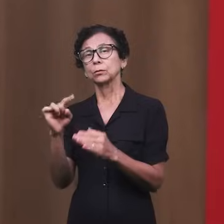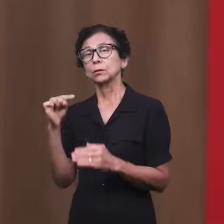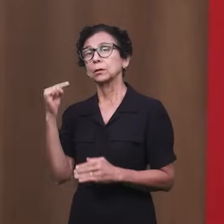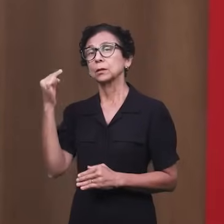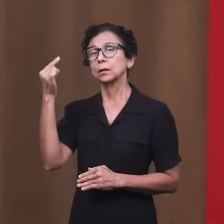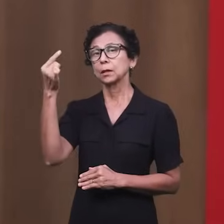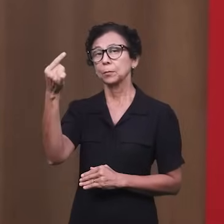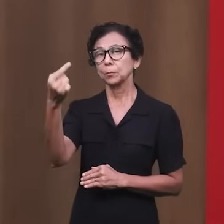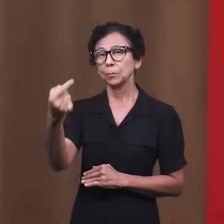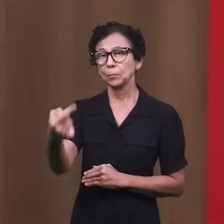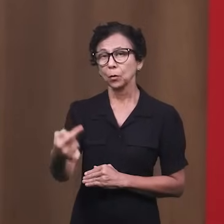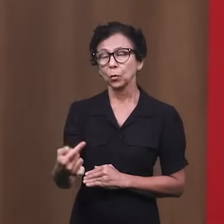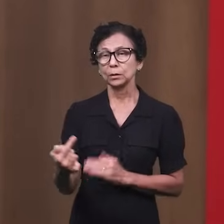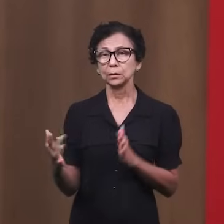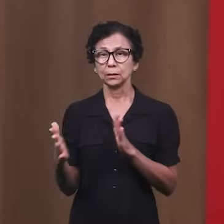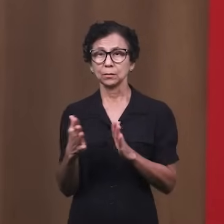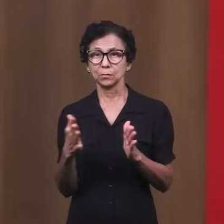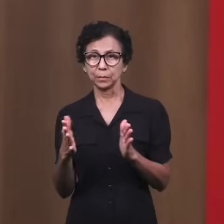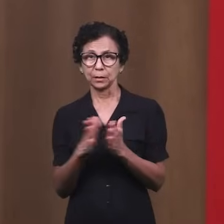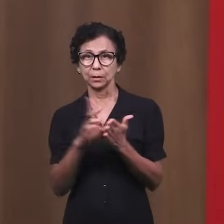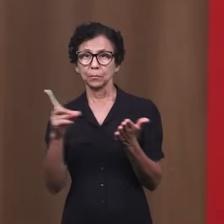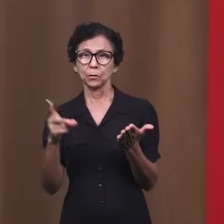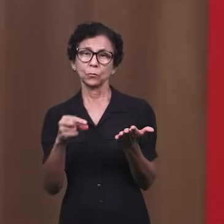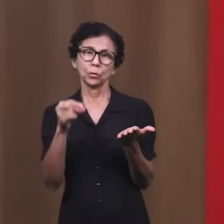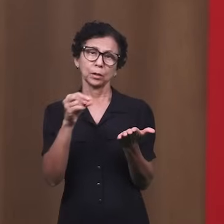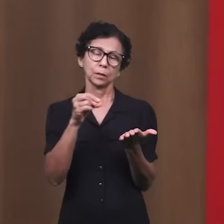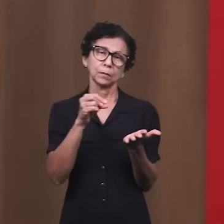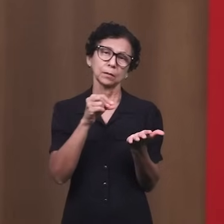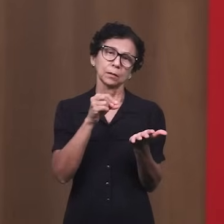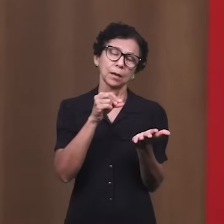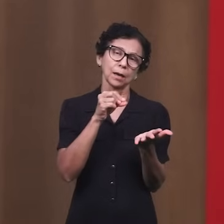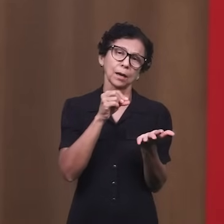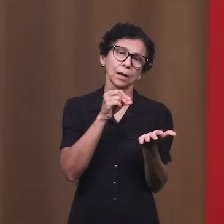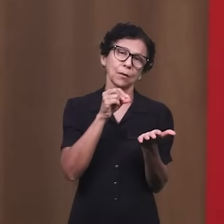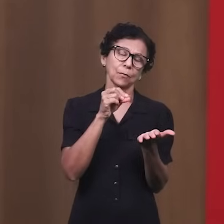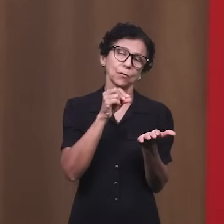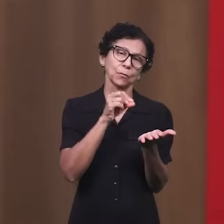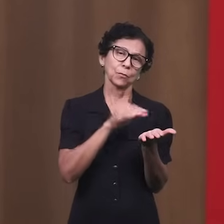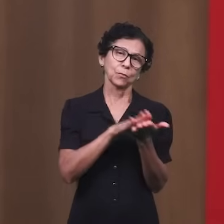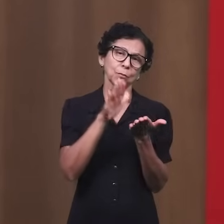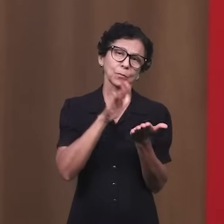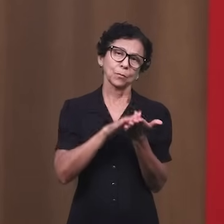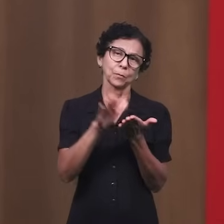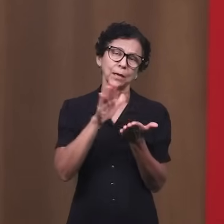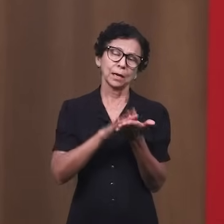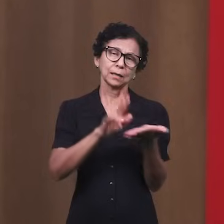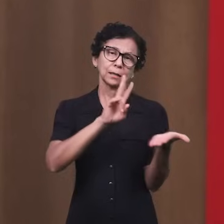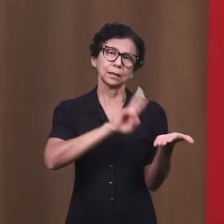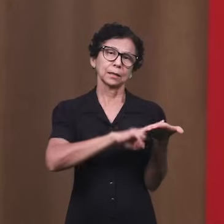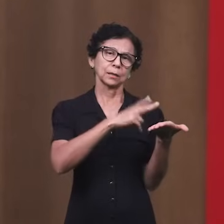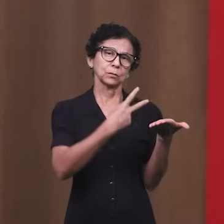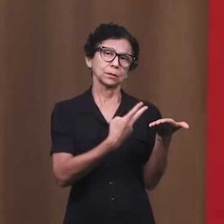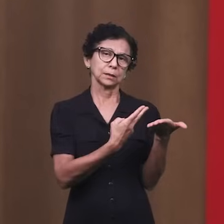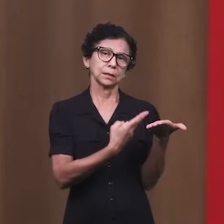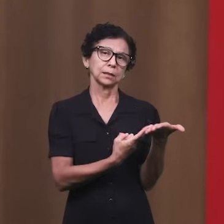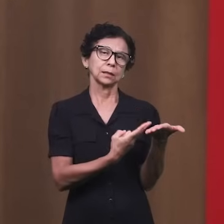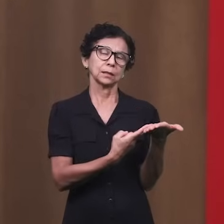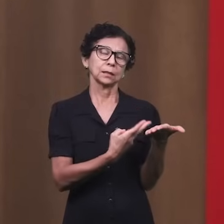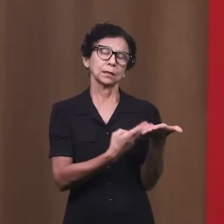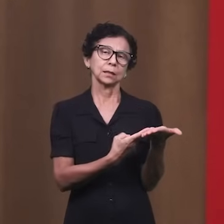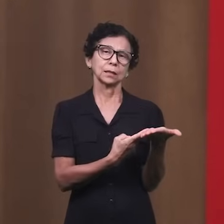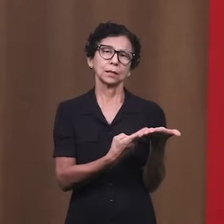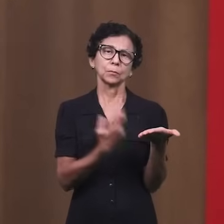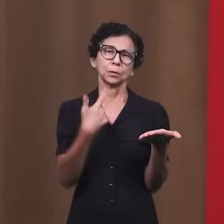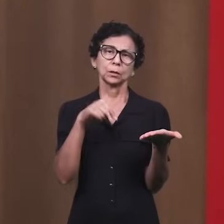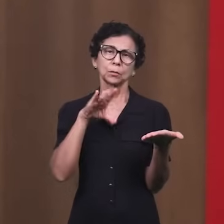a Bíblia foi sendo copiada traduzida eh é uma história longa essa história foi traduzida para o